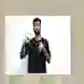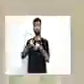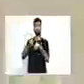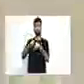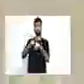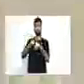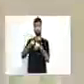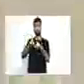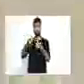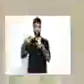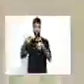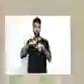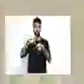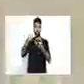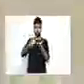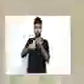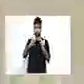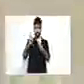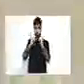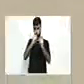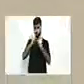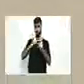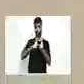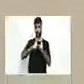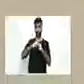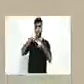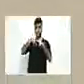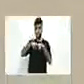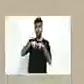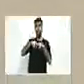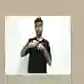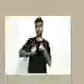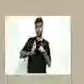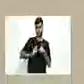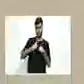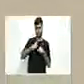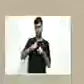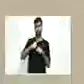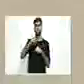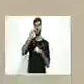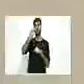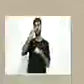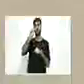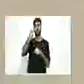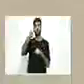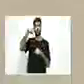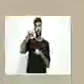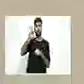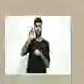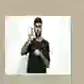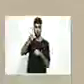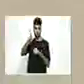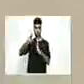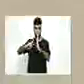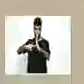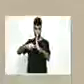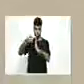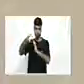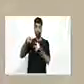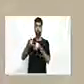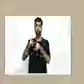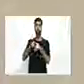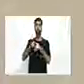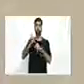participando da reunião em que se fez presente o sin fup se fez presente o nosso